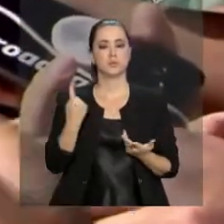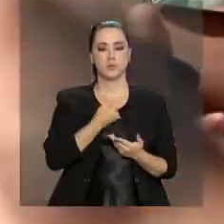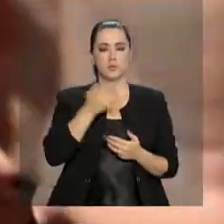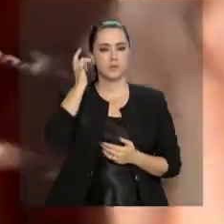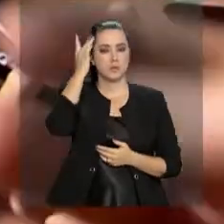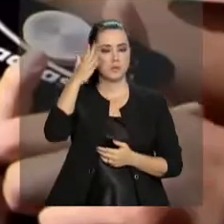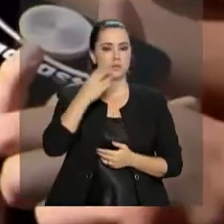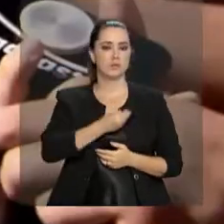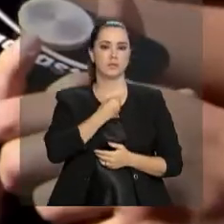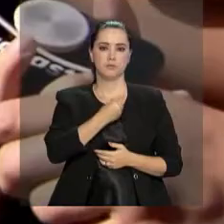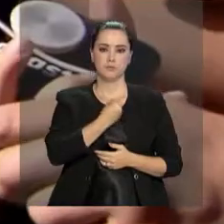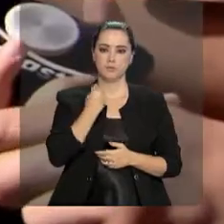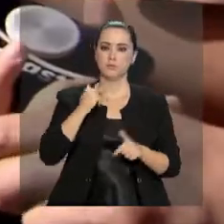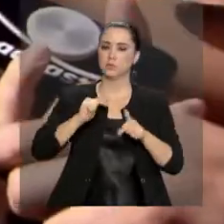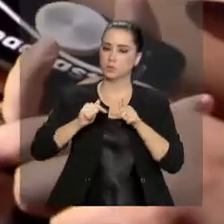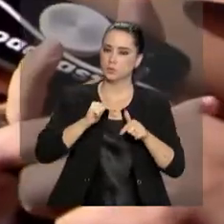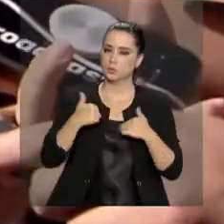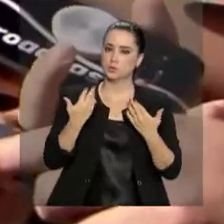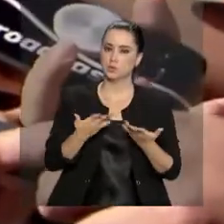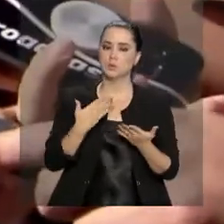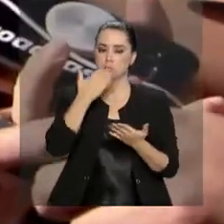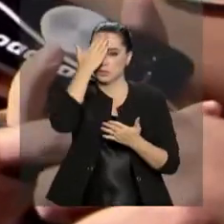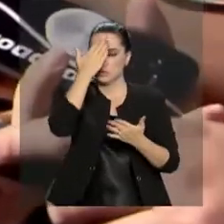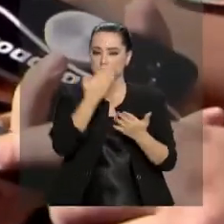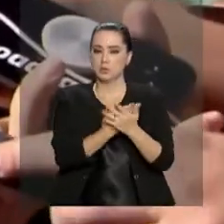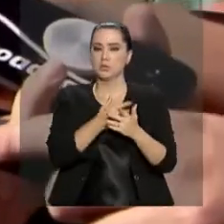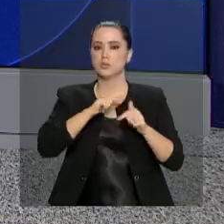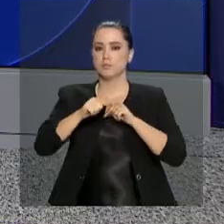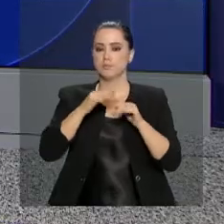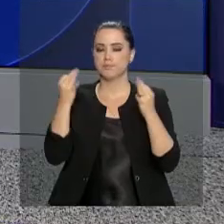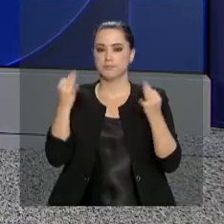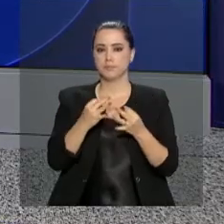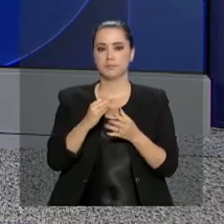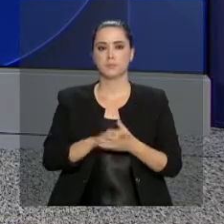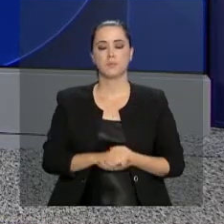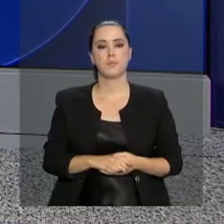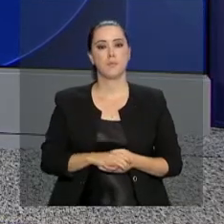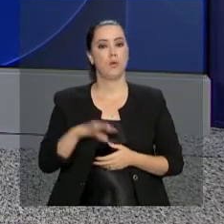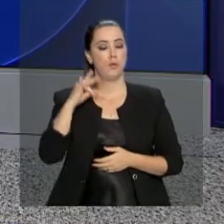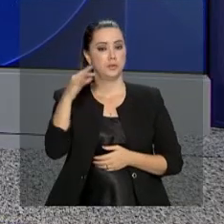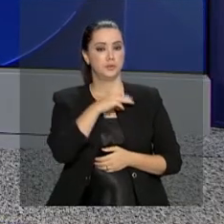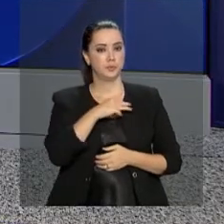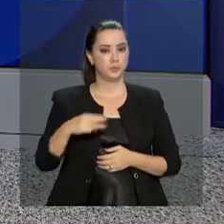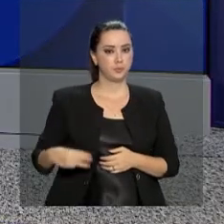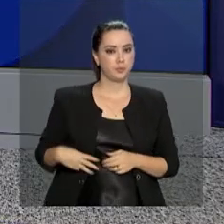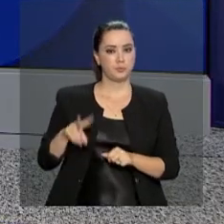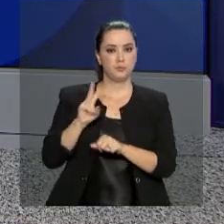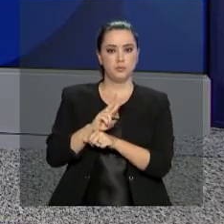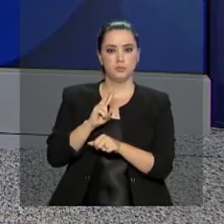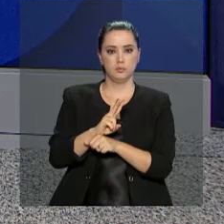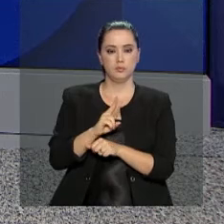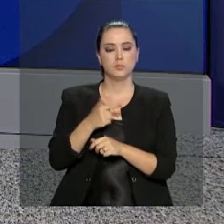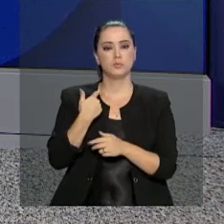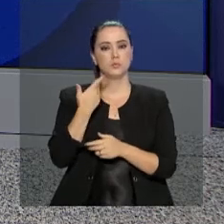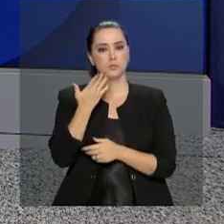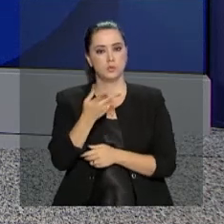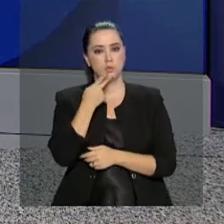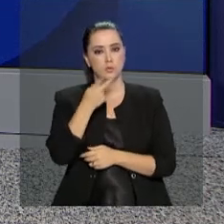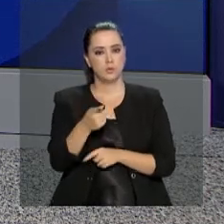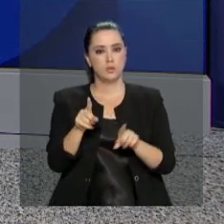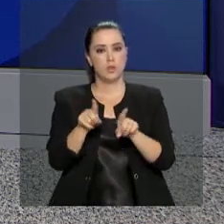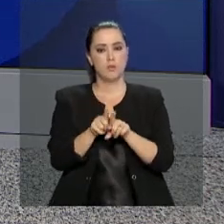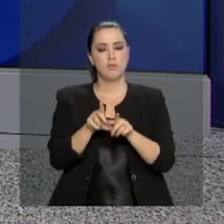facilitar muito trabalho mas eu tenho certeza que vai ser trabalhoso o futuro ministro da defesa general augusto heleno